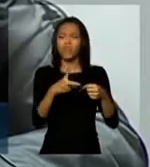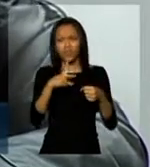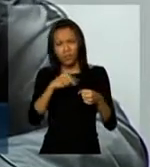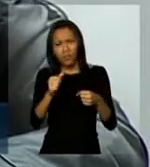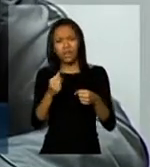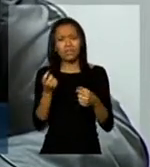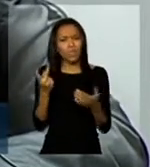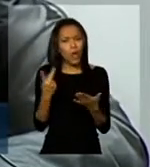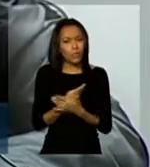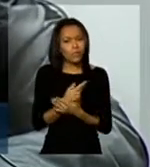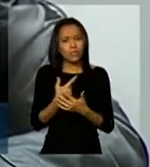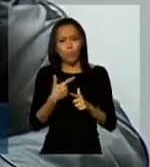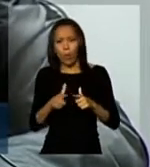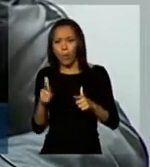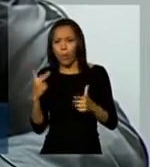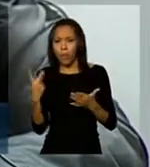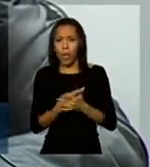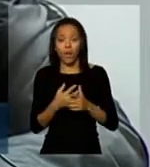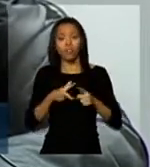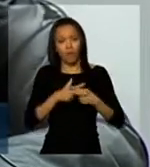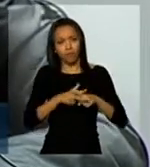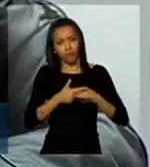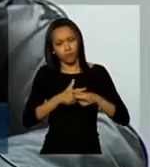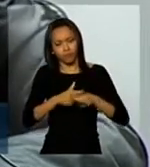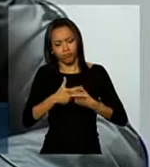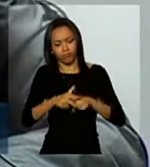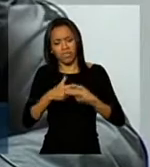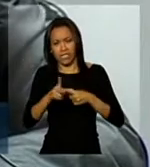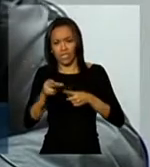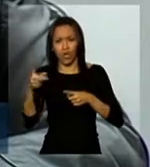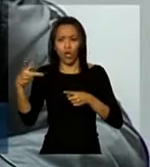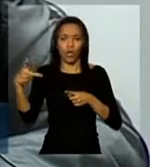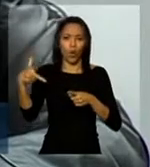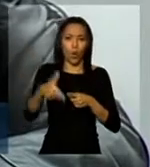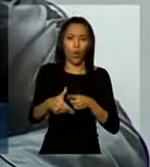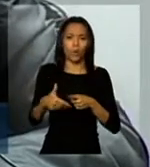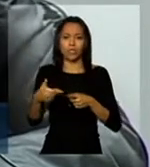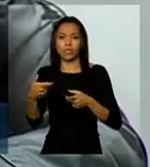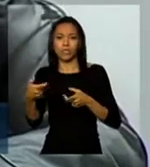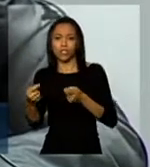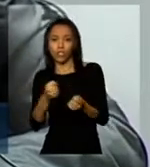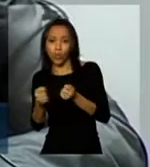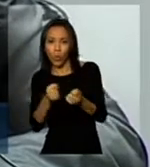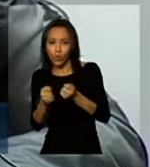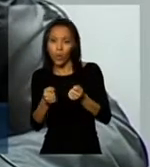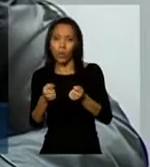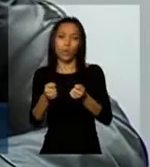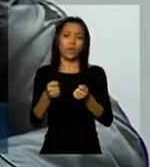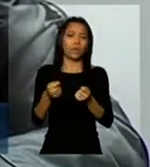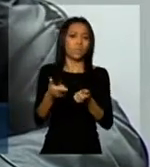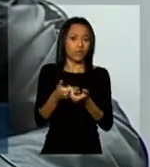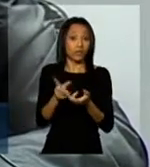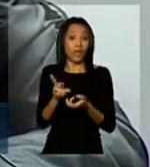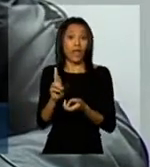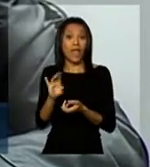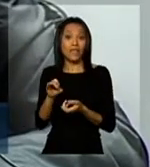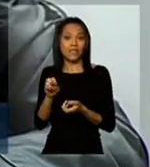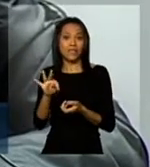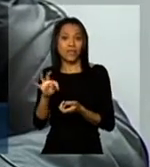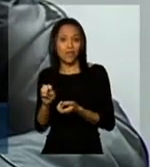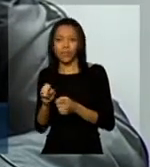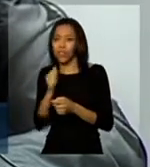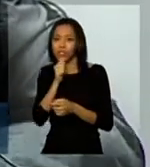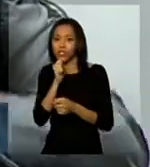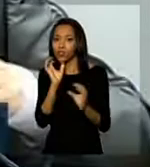tempo que forem necessários. Bom, precisa cortar mais, precisa cortar menos, tem alguma receita extraordinária que nós não computamos,